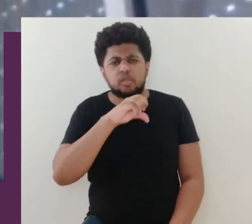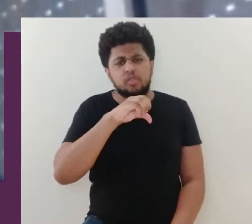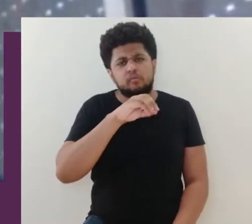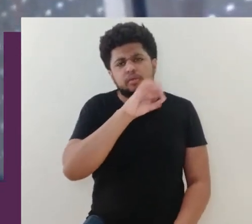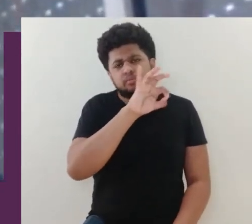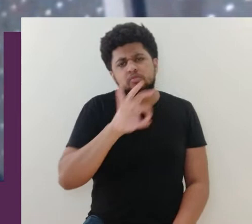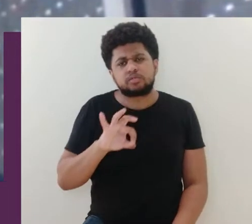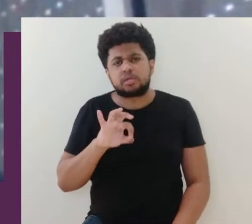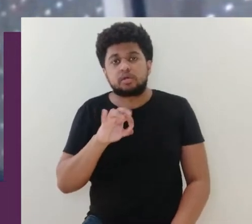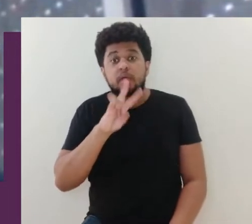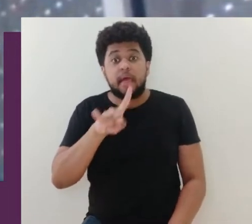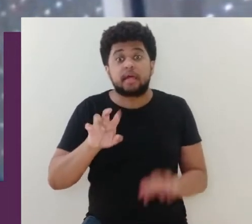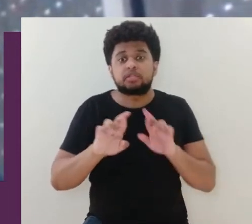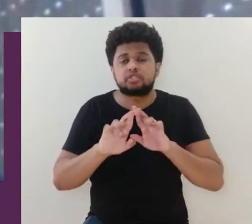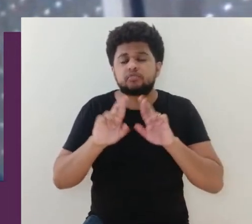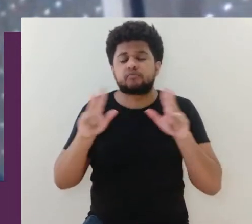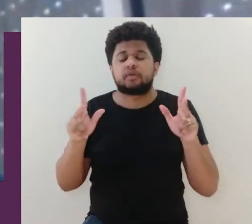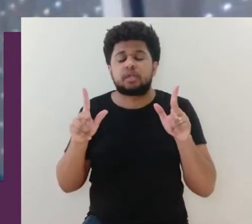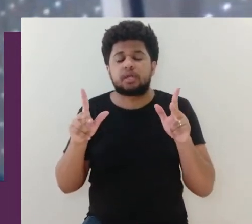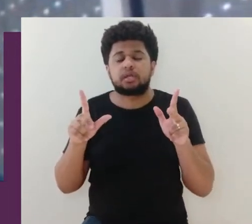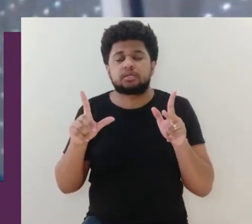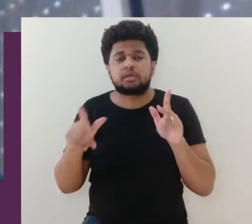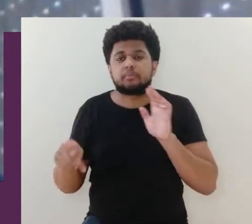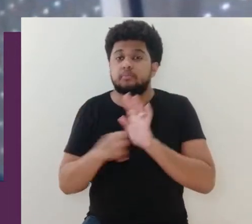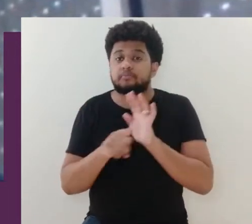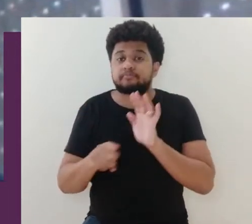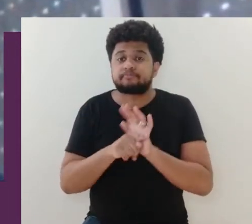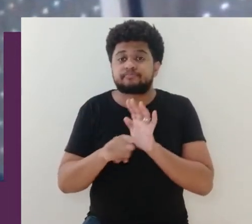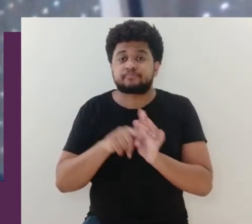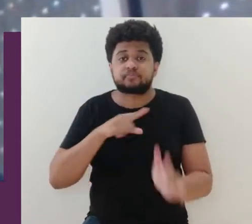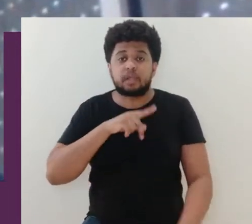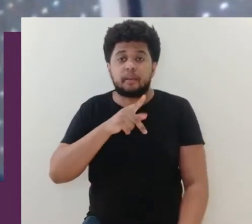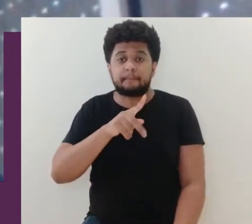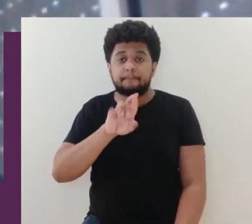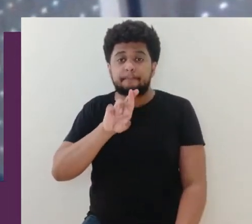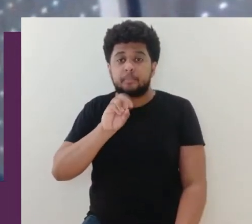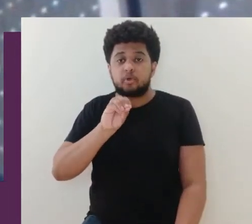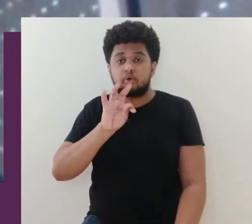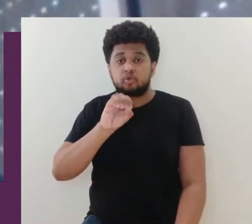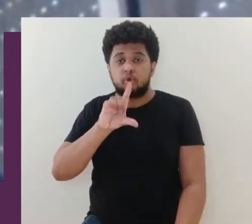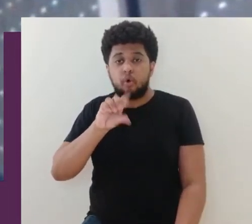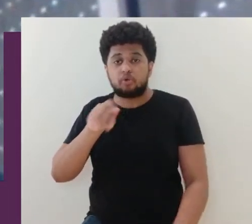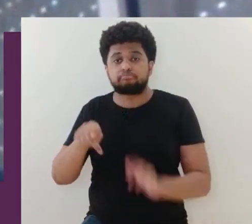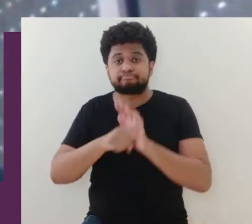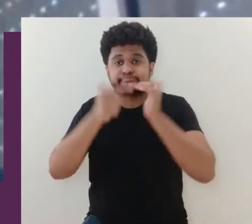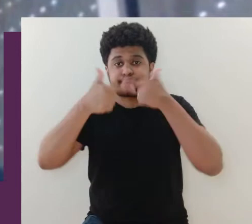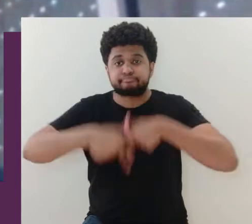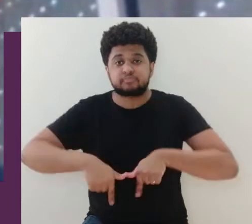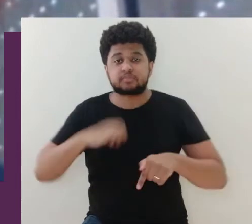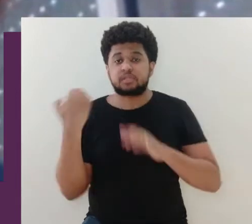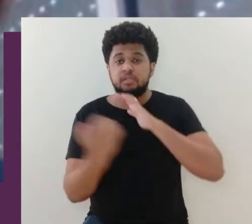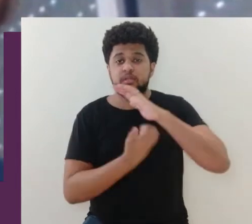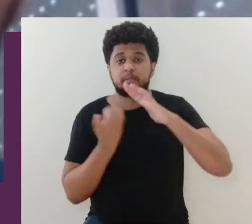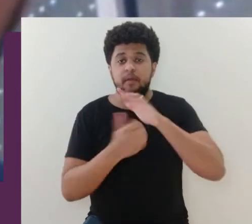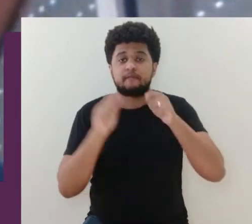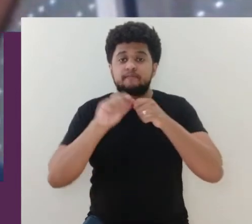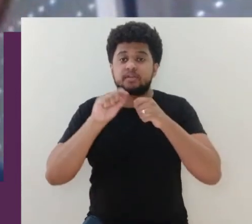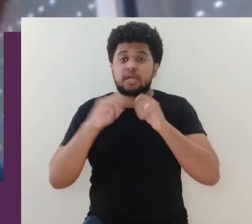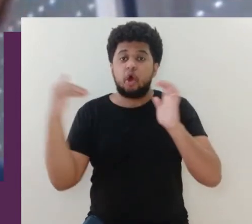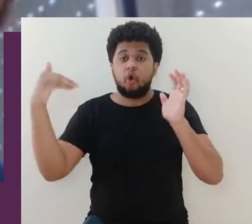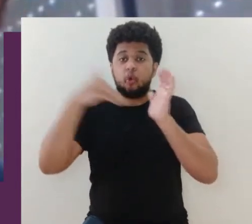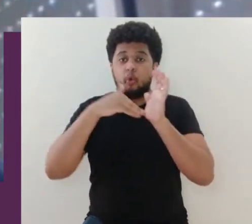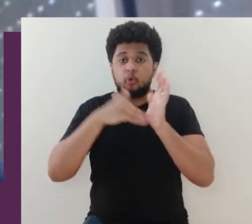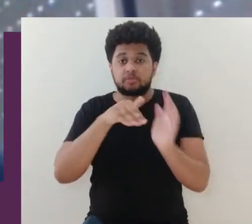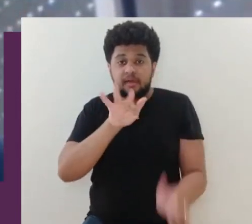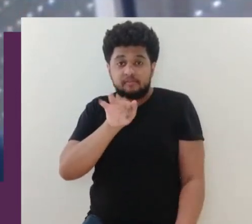90%, isso é uma diferença entre os protocolos de imunizações. Quando a empresa vai fazer a última fase de teste, que é a